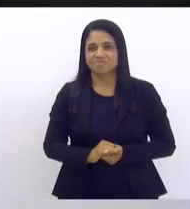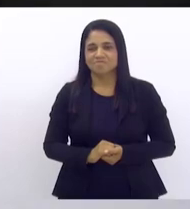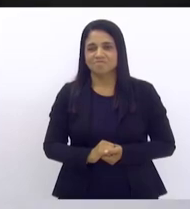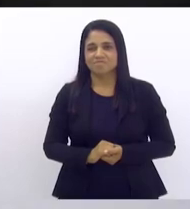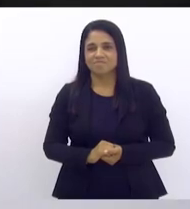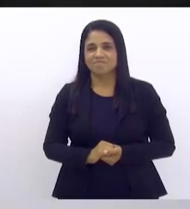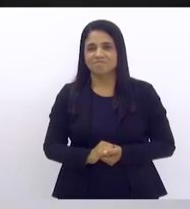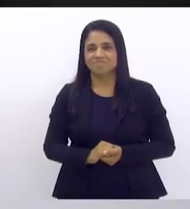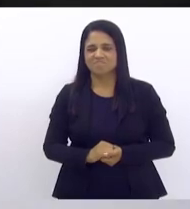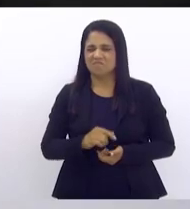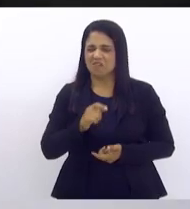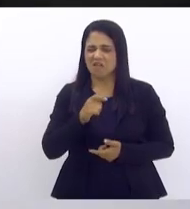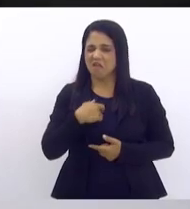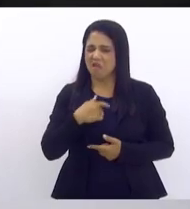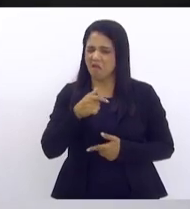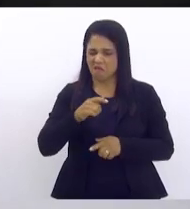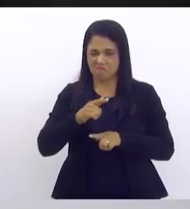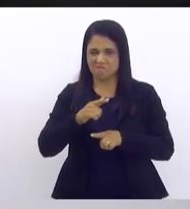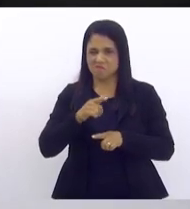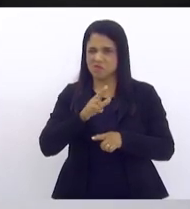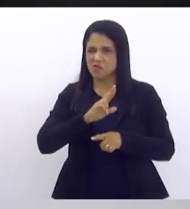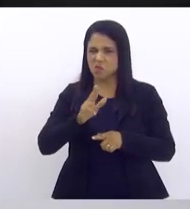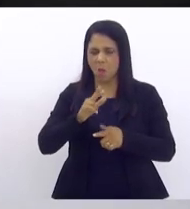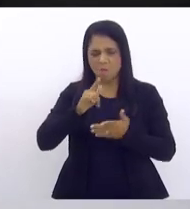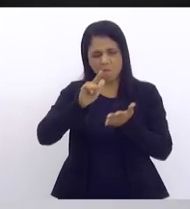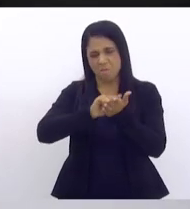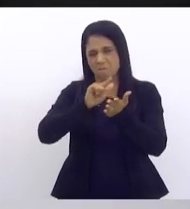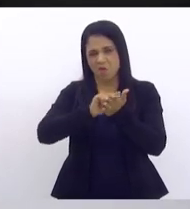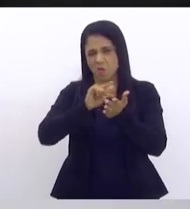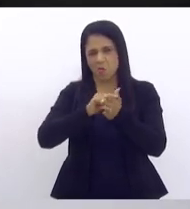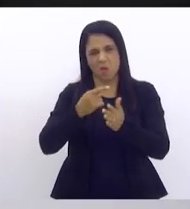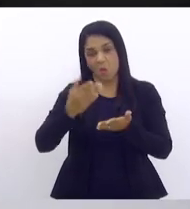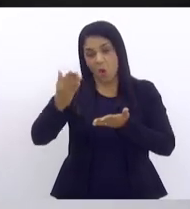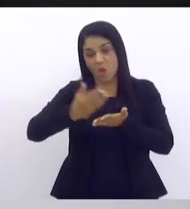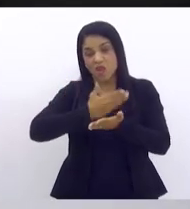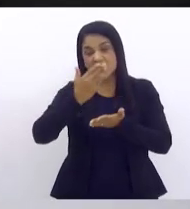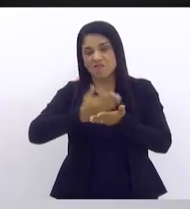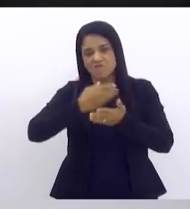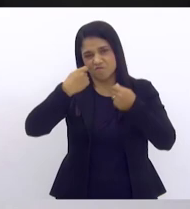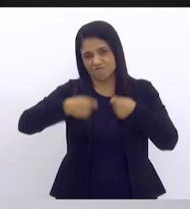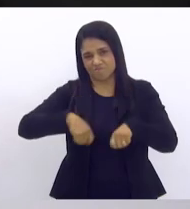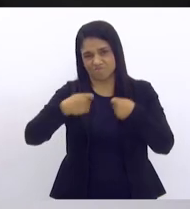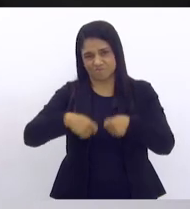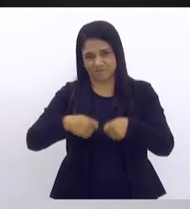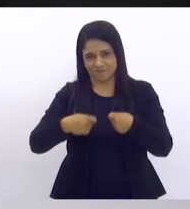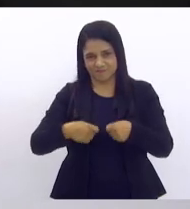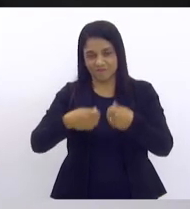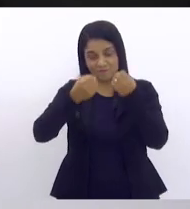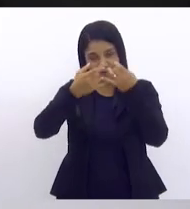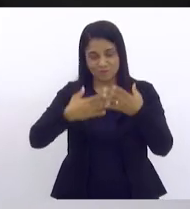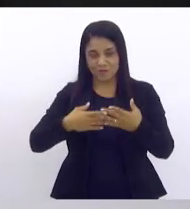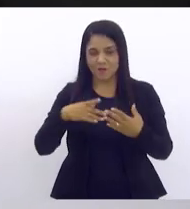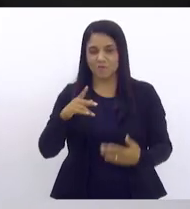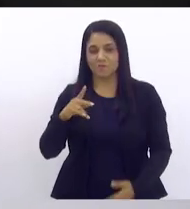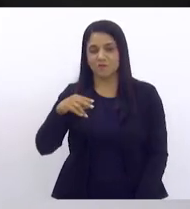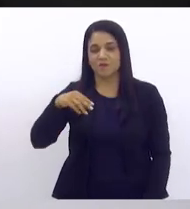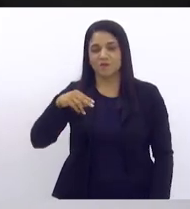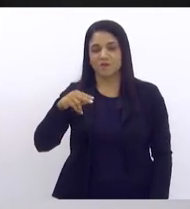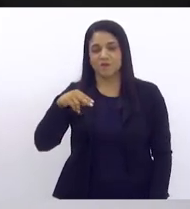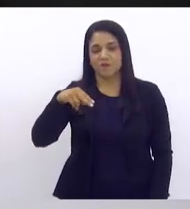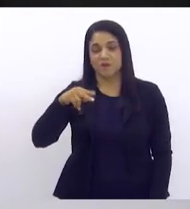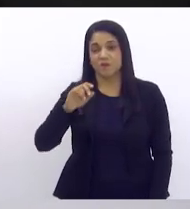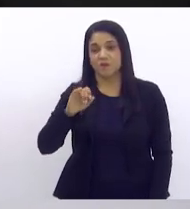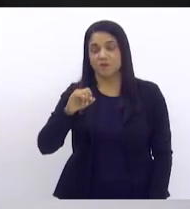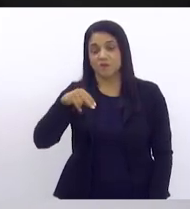Esse aqui não merece papel, isso aqui merecia um livro inteiro, eu vou explicar. Newton, meu querido